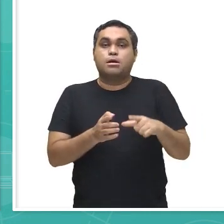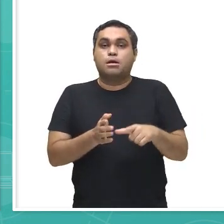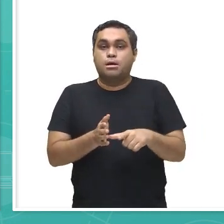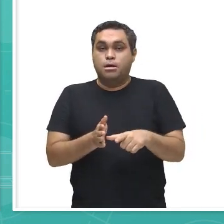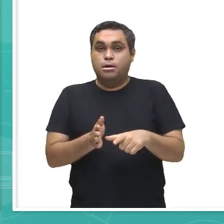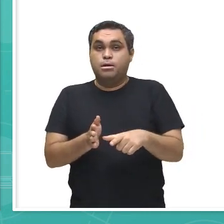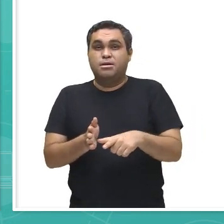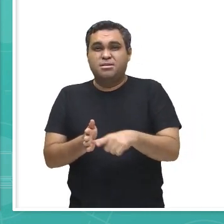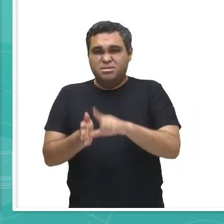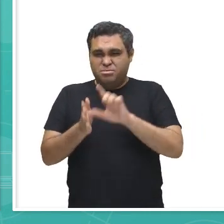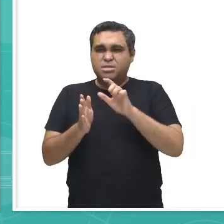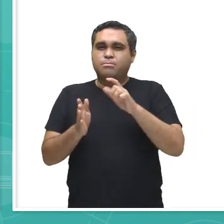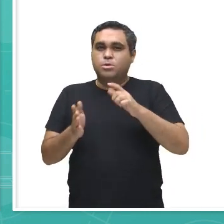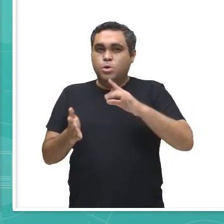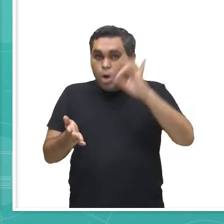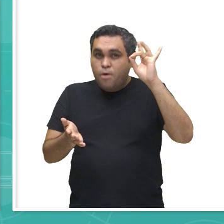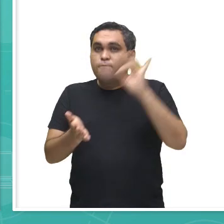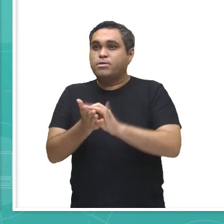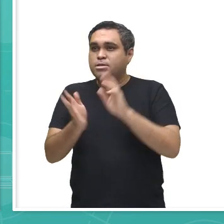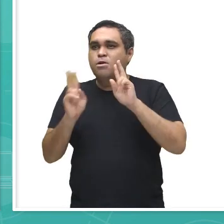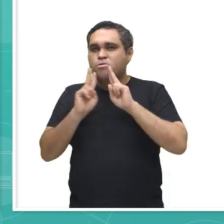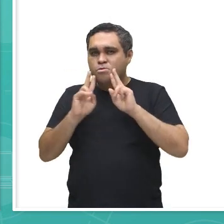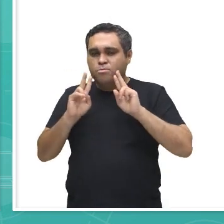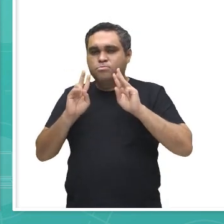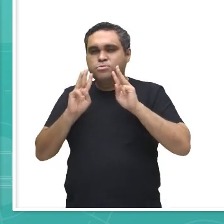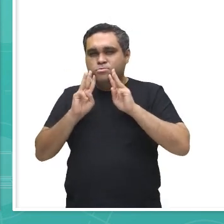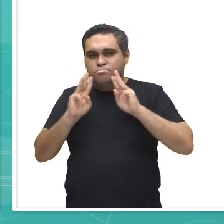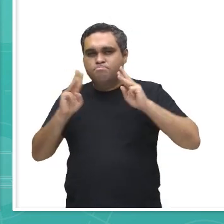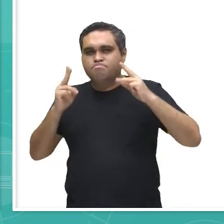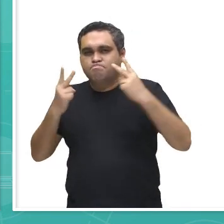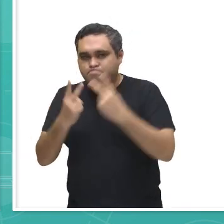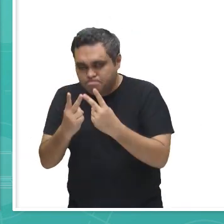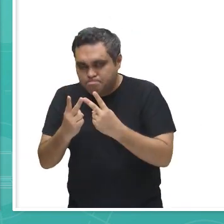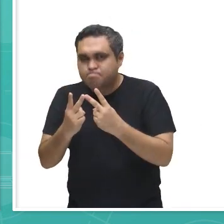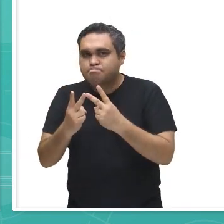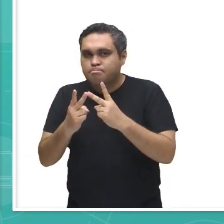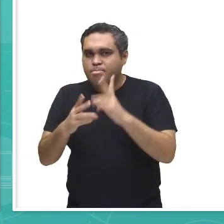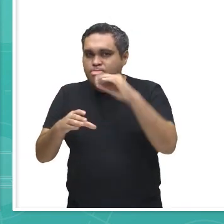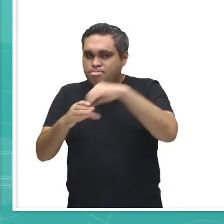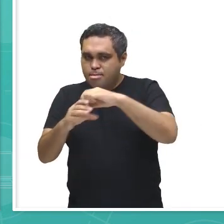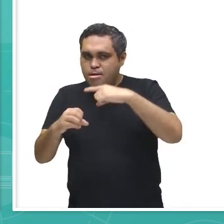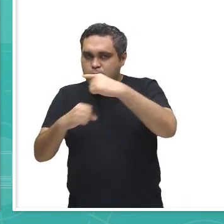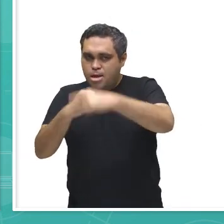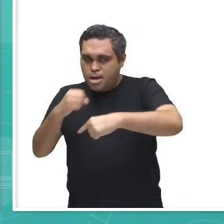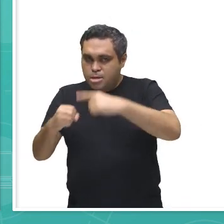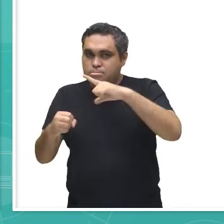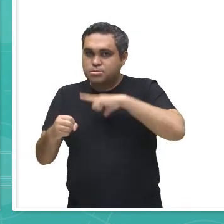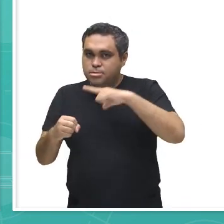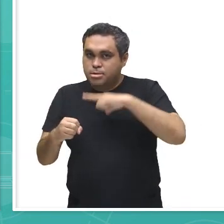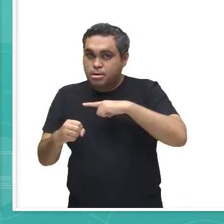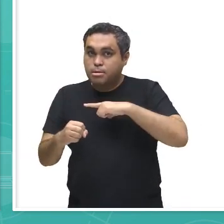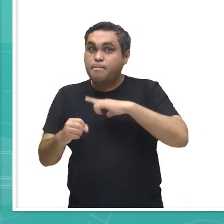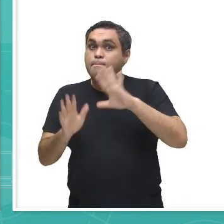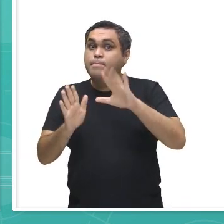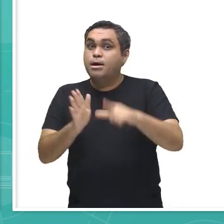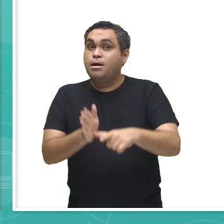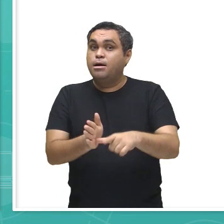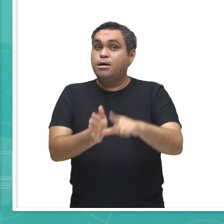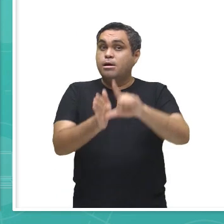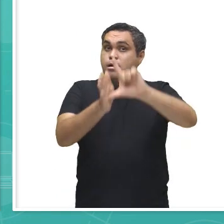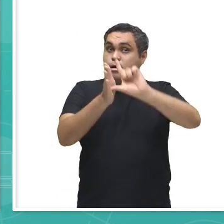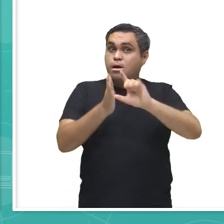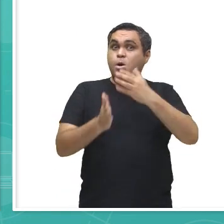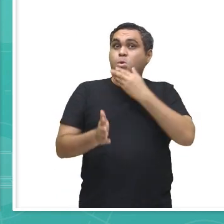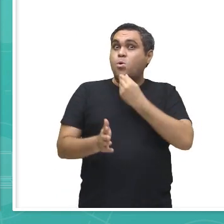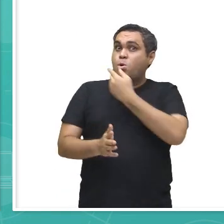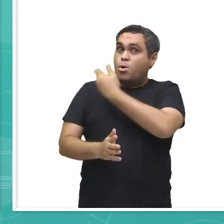matéria é constituída por átomo, a gente tem aqui uma teoria que antigamente, lá na Grécia, Tales de Mileto falou que era constituído